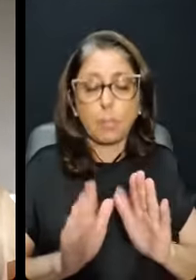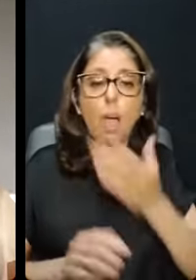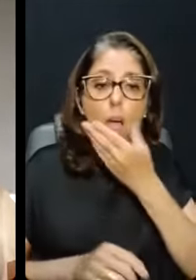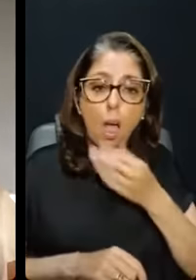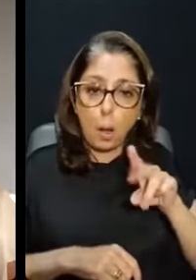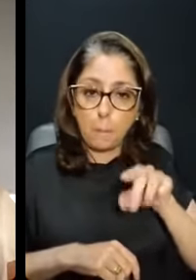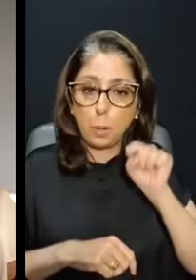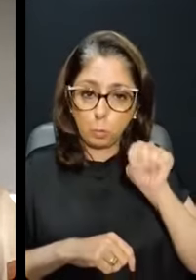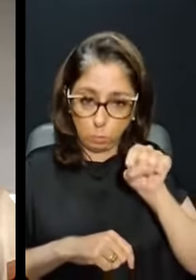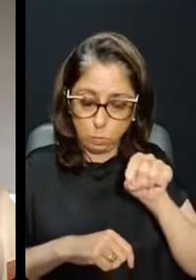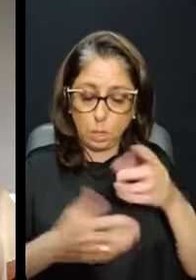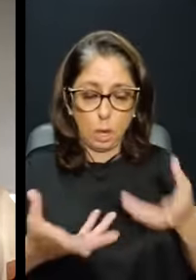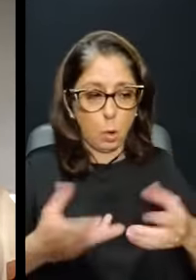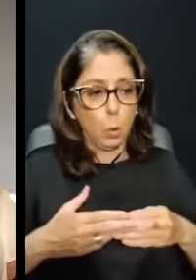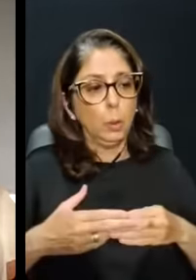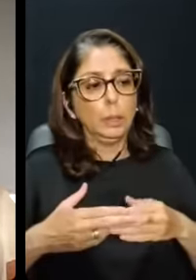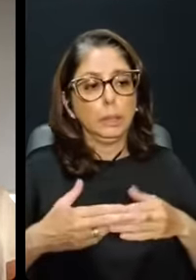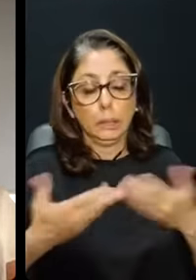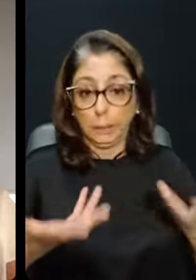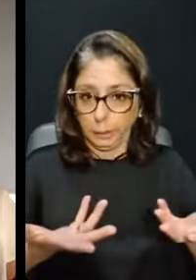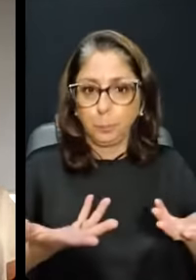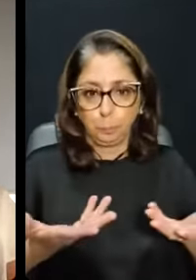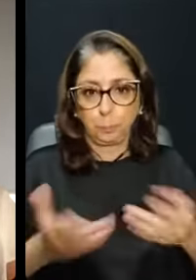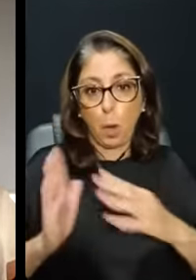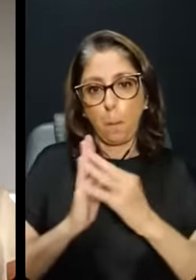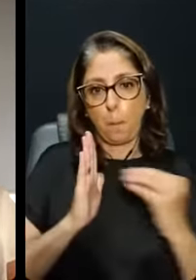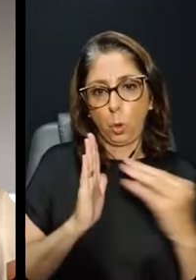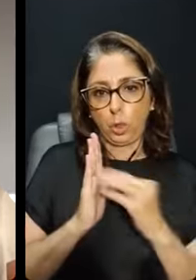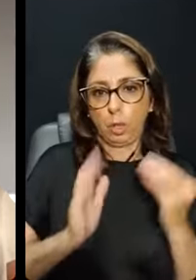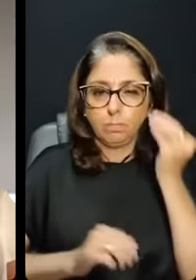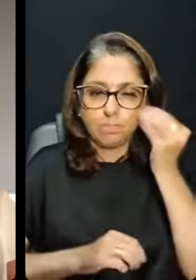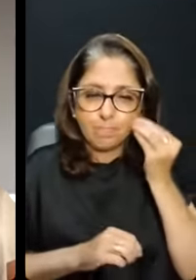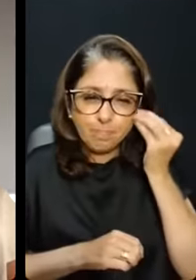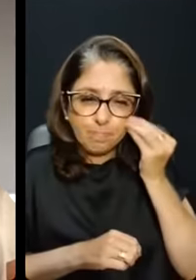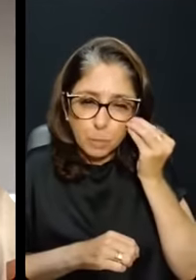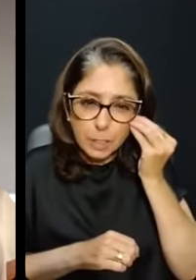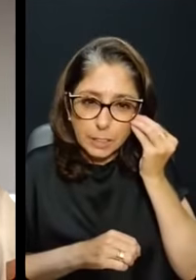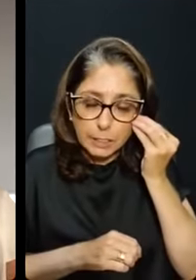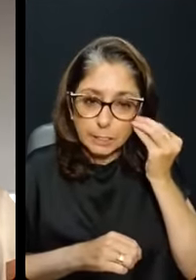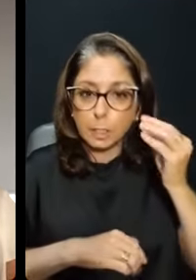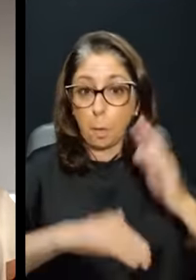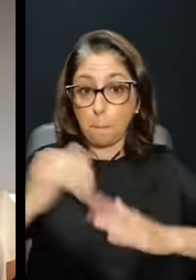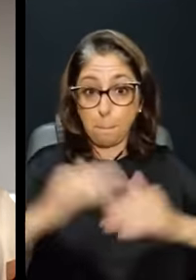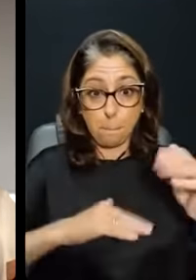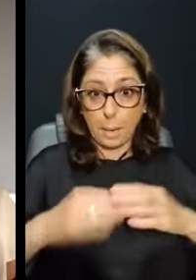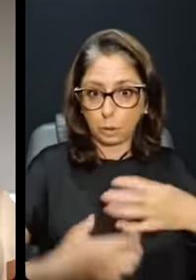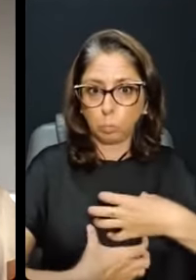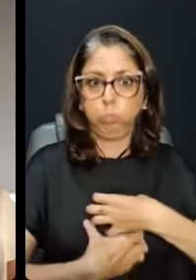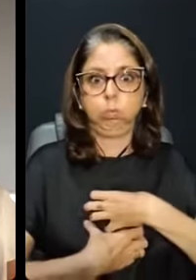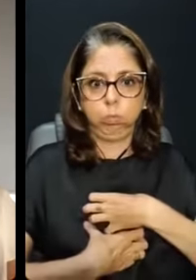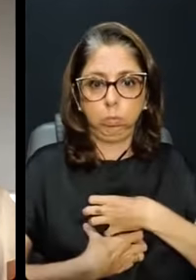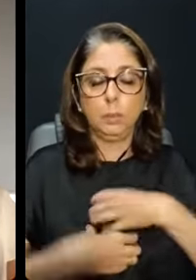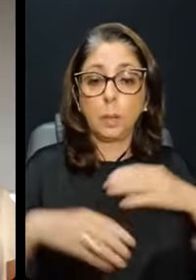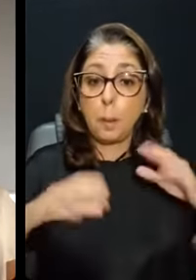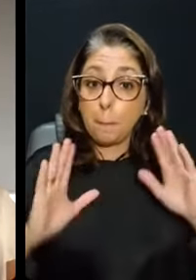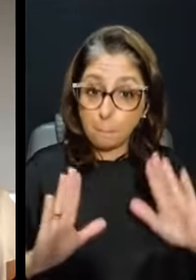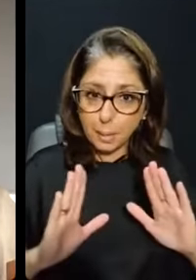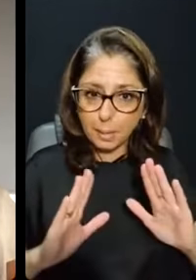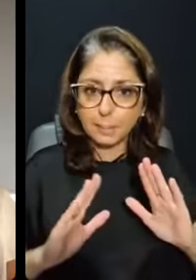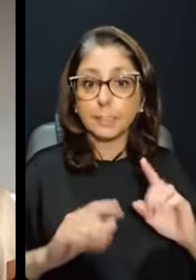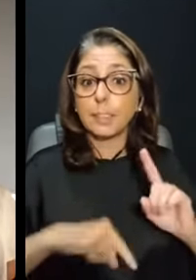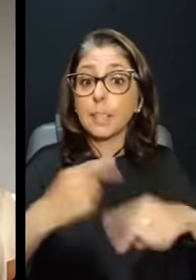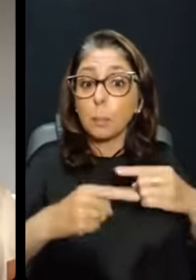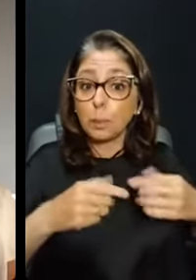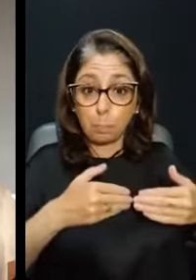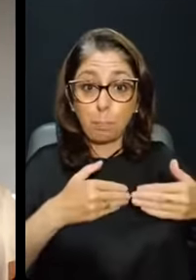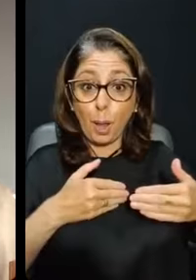ajudaram também a guiar uma primeira experiência com isso mais plena, mas assim, como é que foi o desdobrar disso? Como é que essas